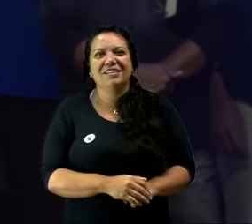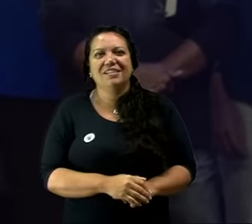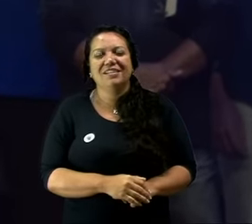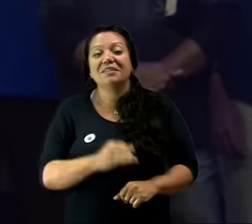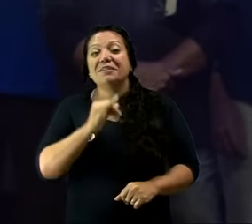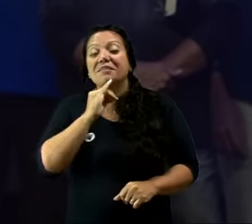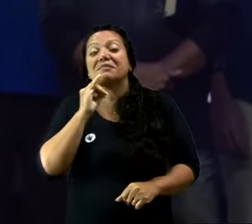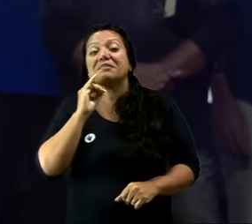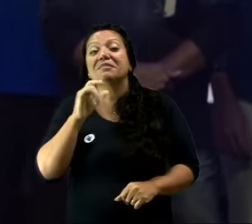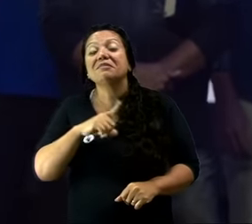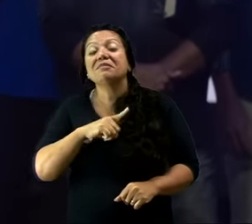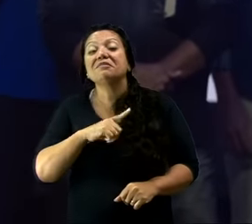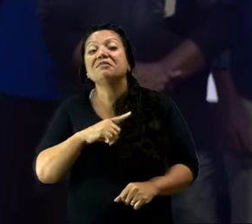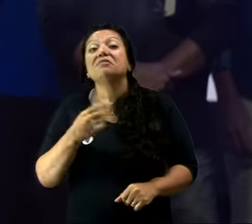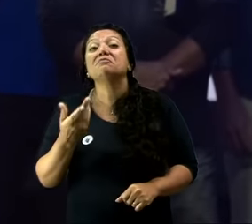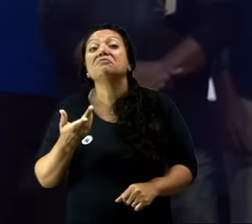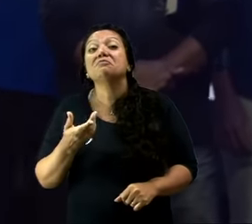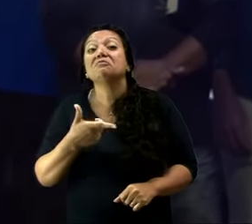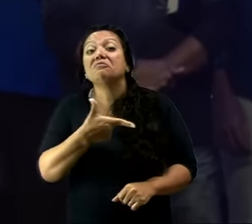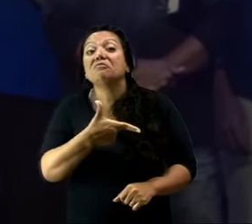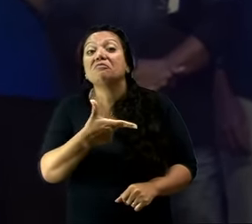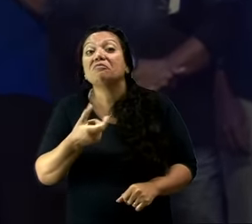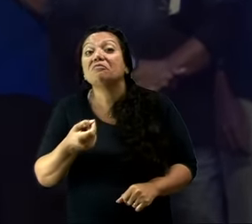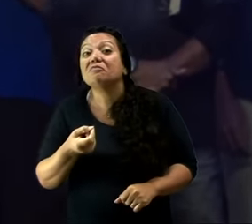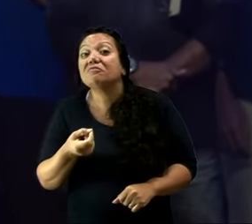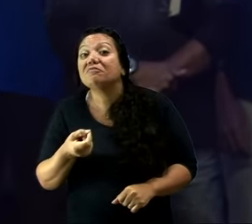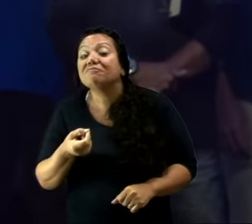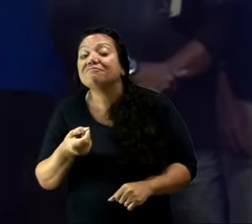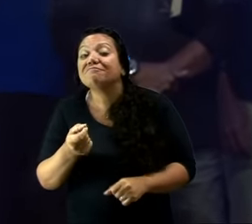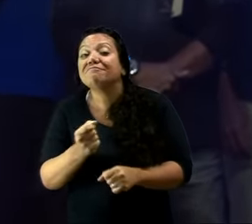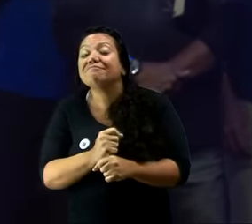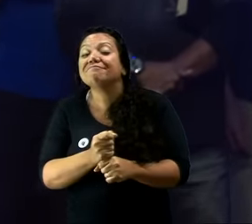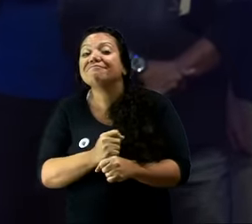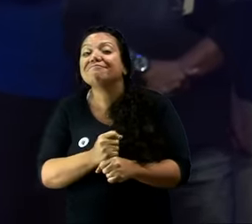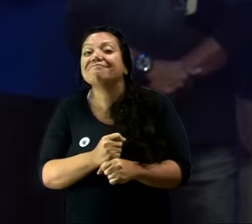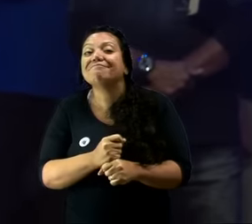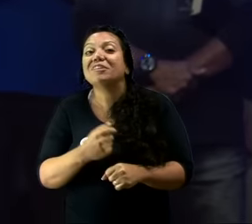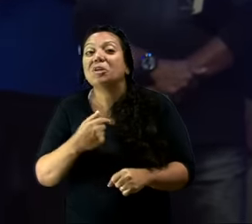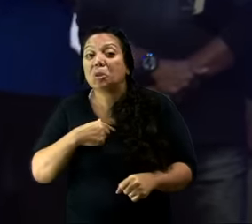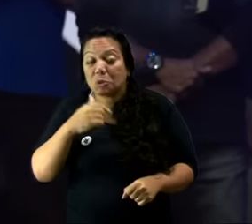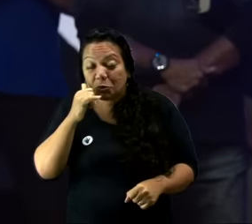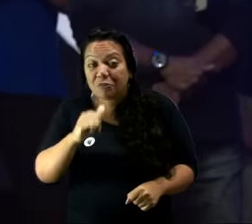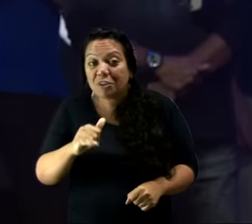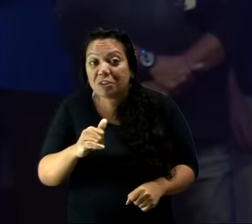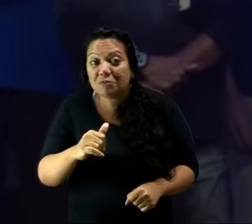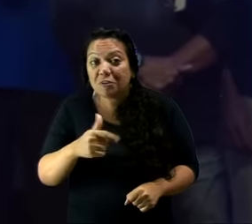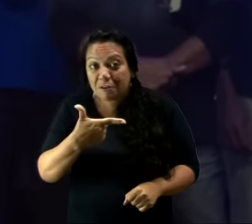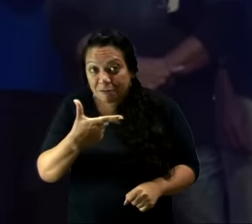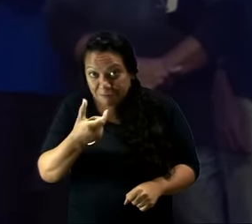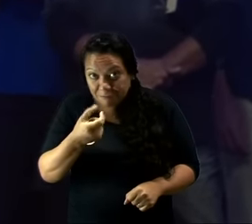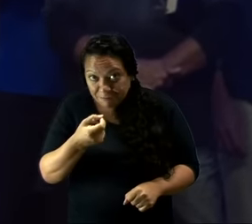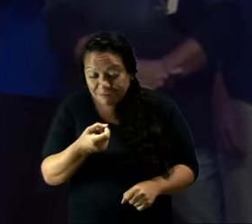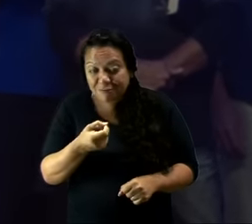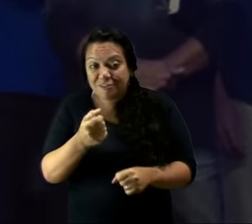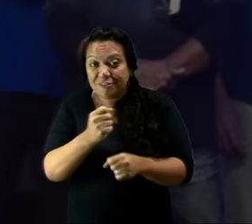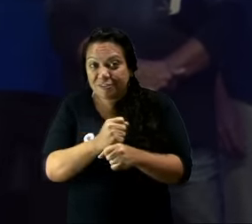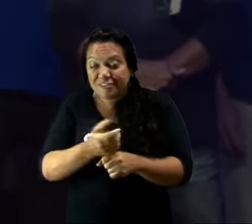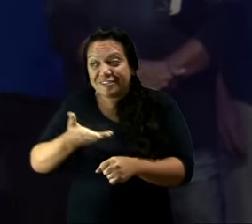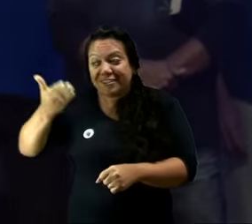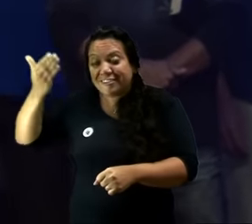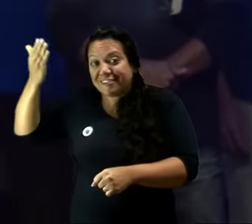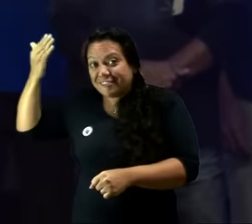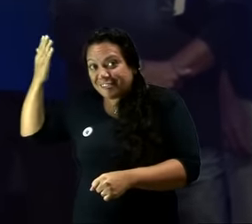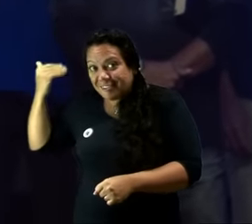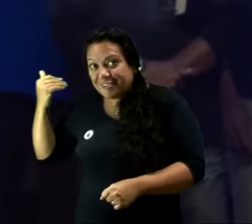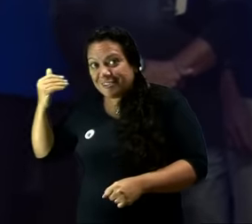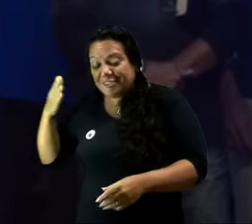anos? 20 anos, eu estou falando que há 20 anos atrás, eu entrei na sala da Eli e nunca